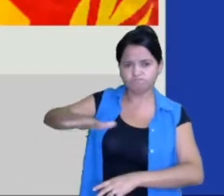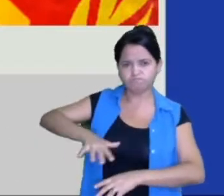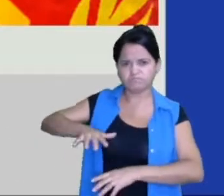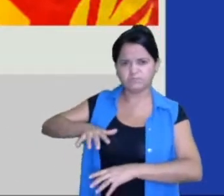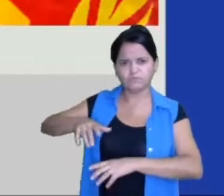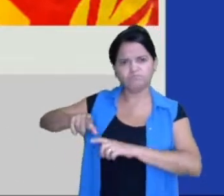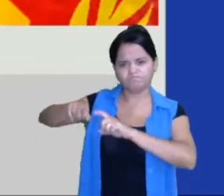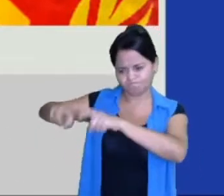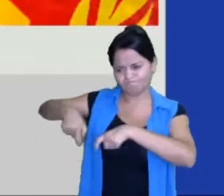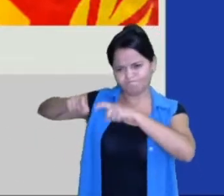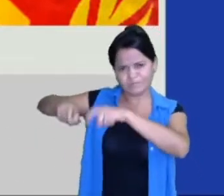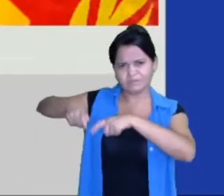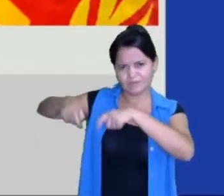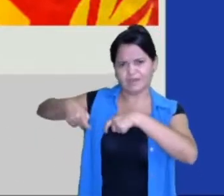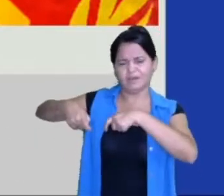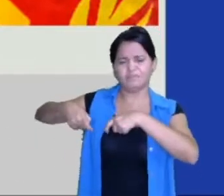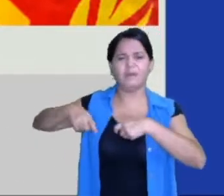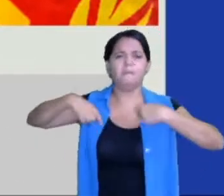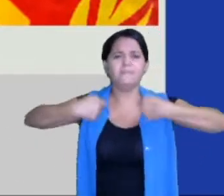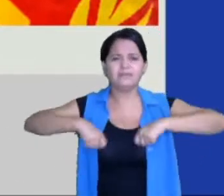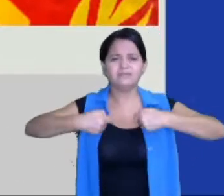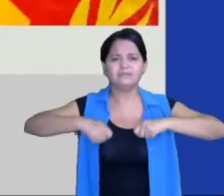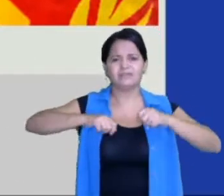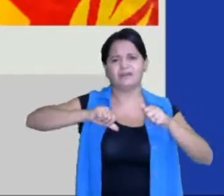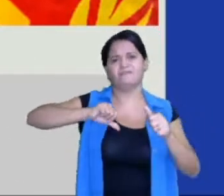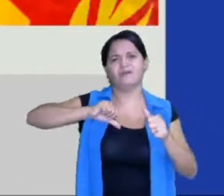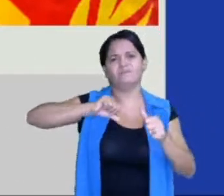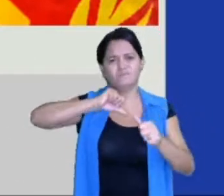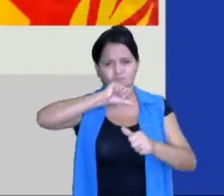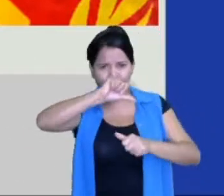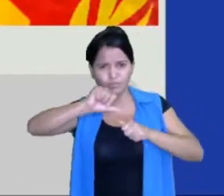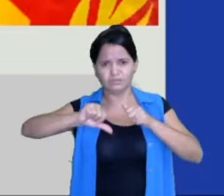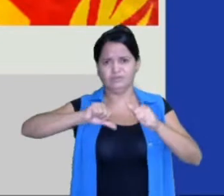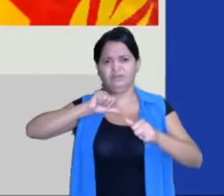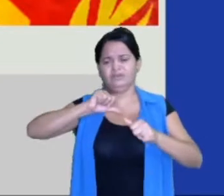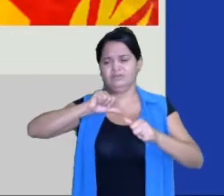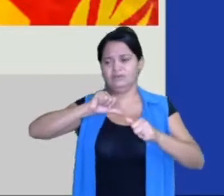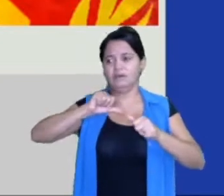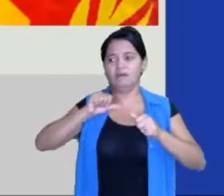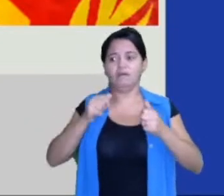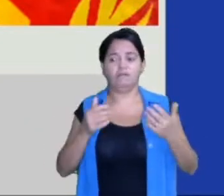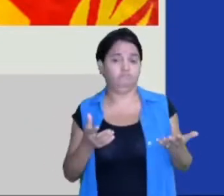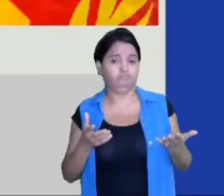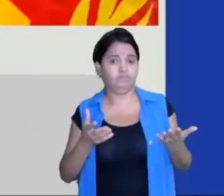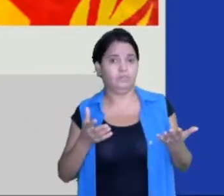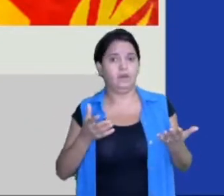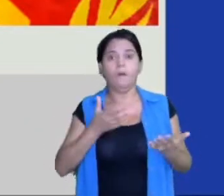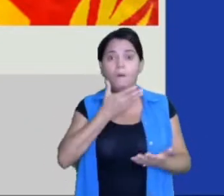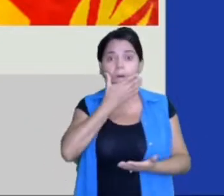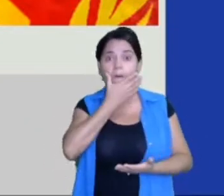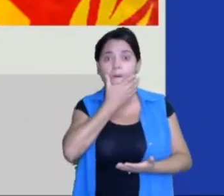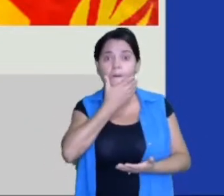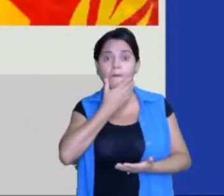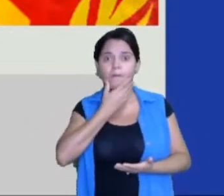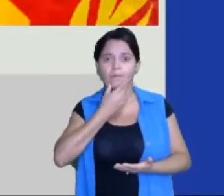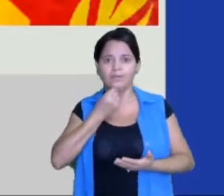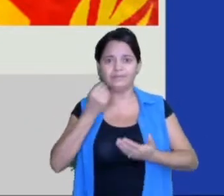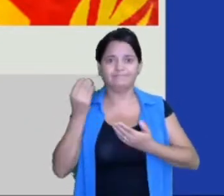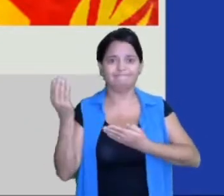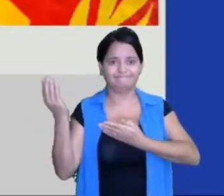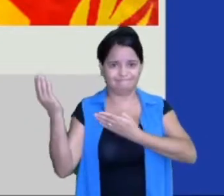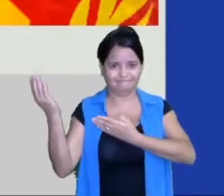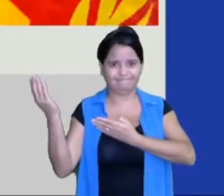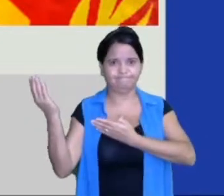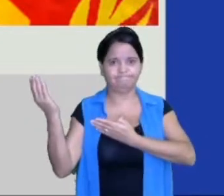mudança. Por isso que na abertura eu coloquei essa imagem de Lenin, que foi o idealizador, né?